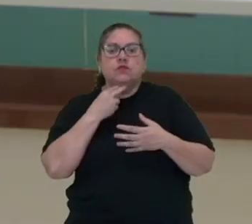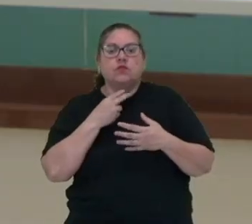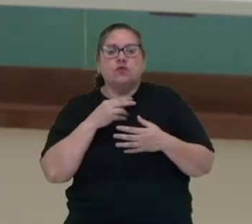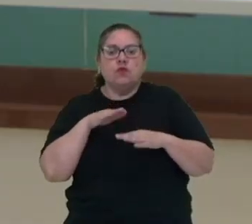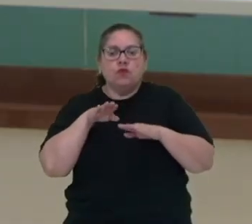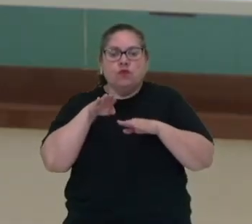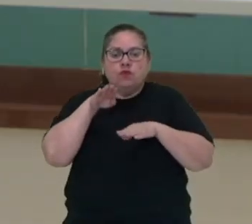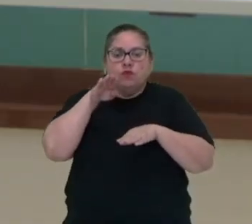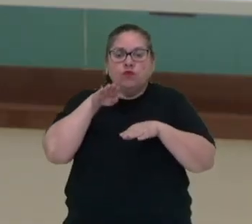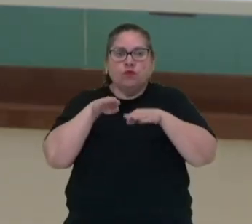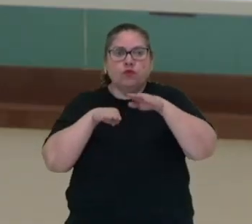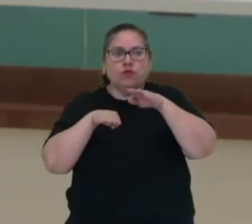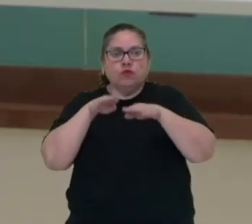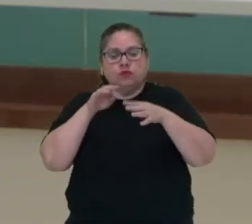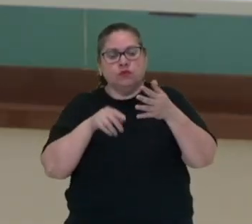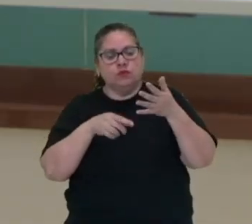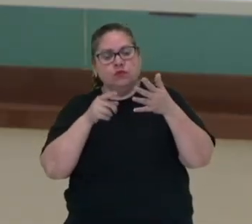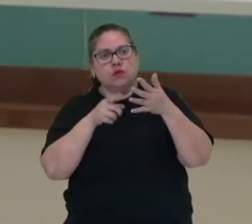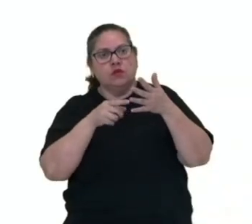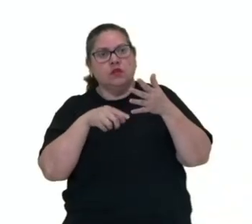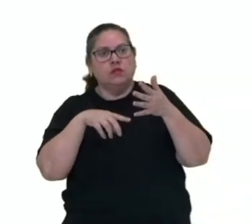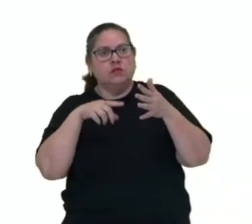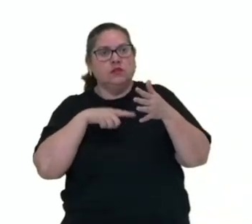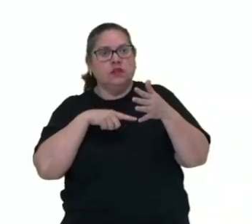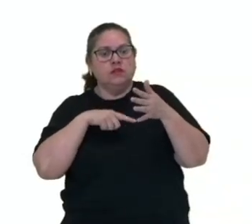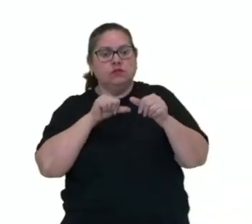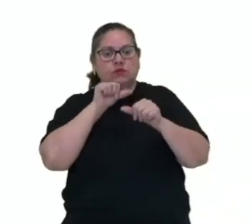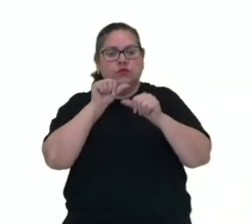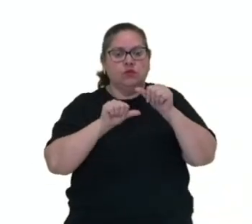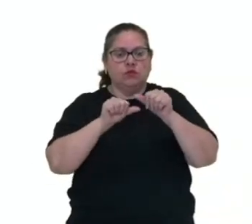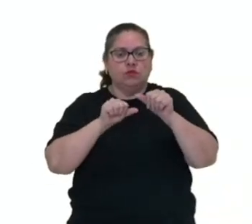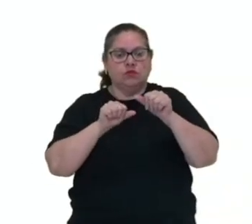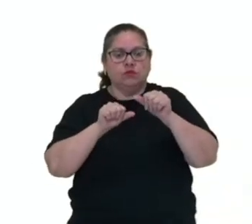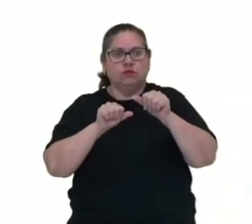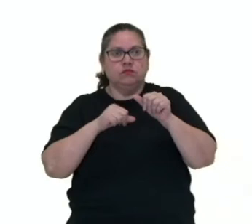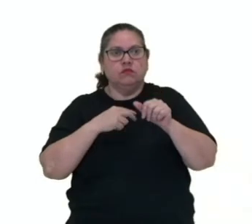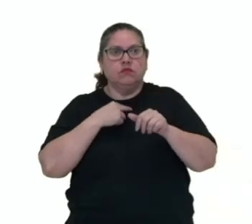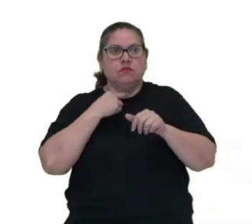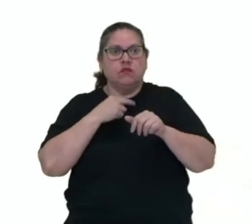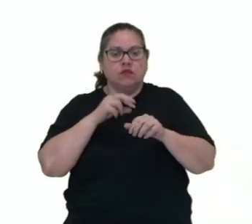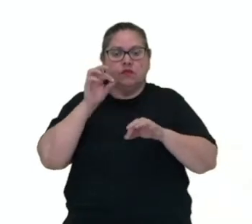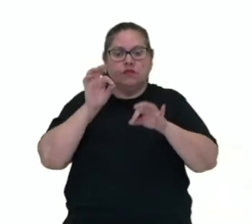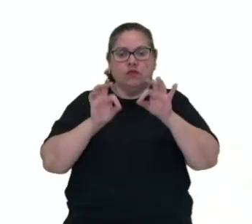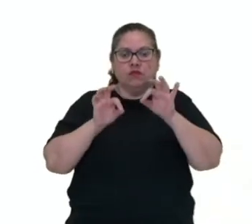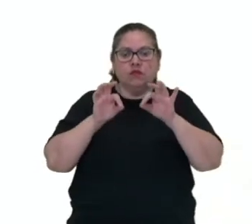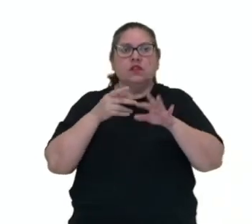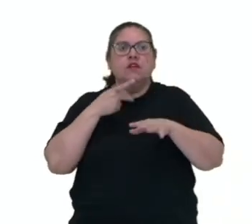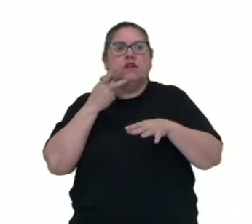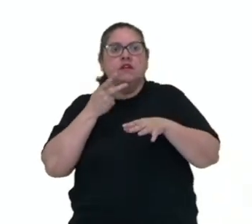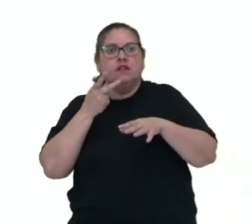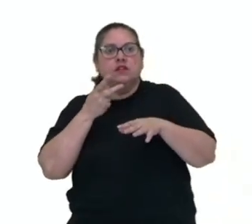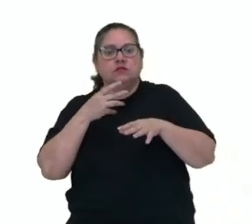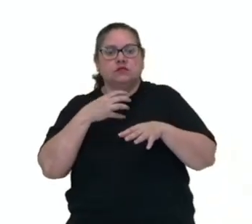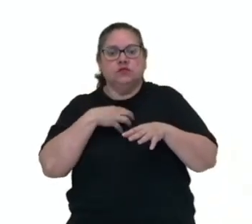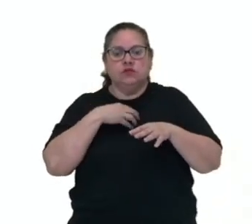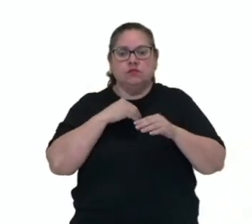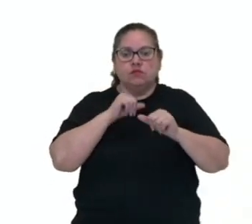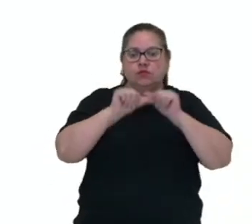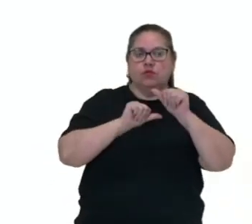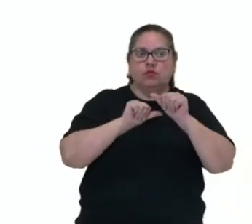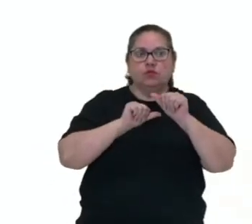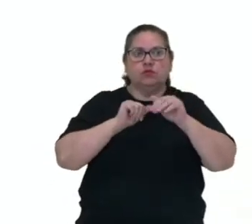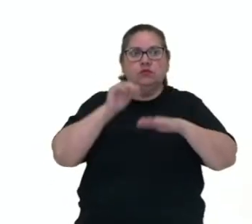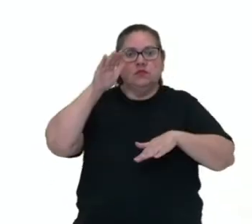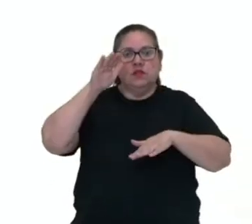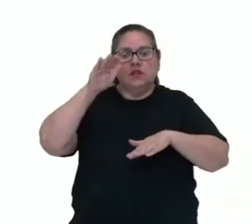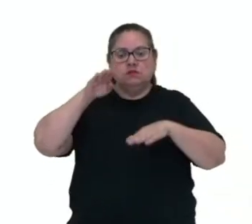o volume? Houve alternância no tom da voz? Eu sempre falei de uma mesma forma ou eu mudei algumas vezes, falei